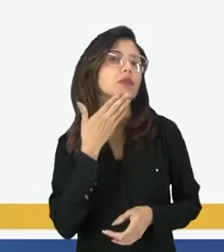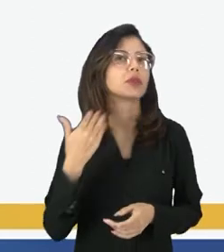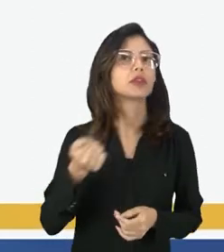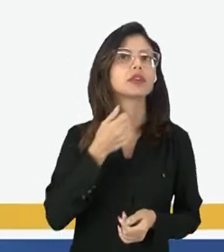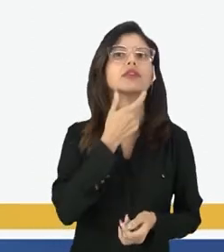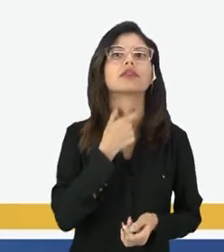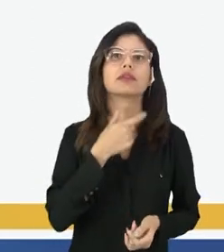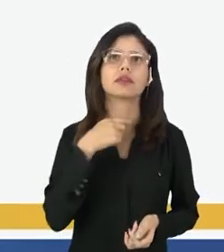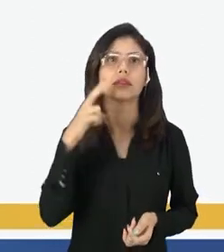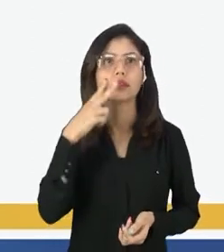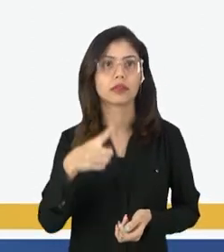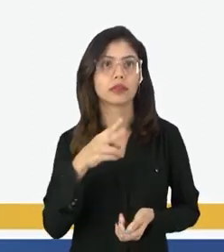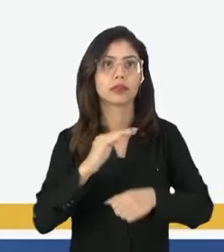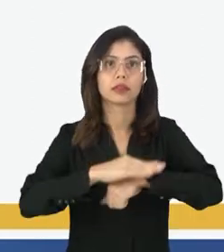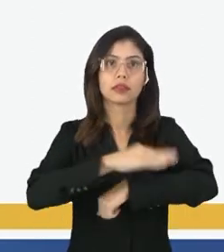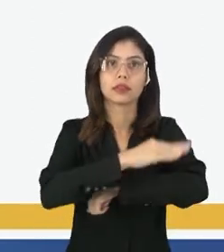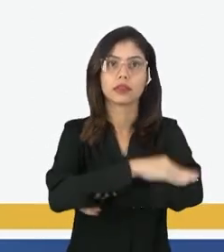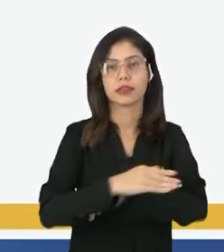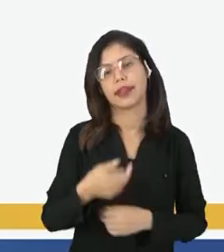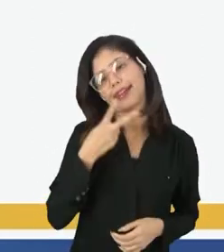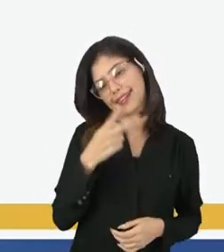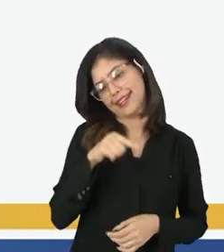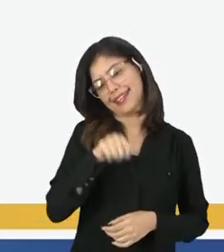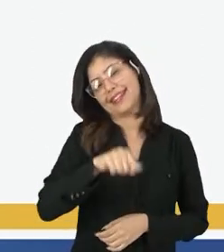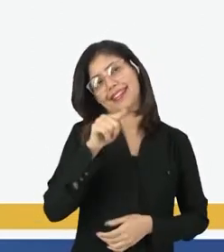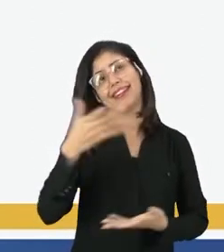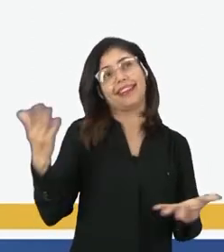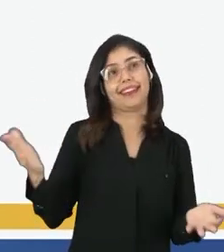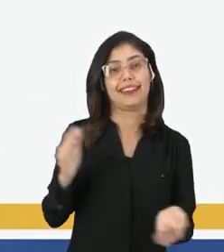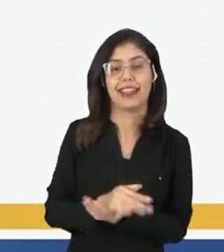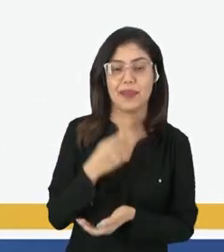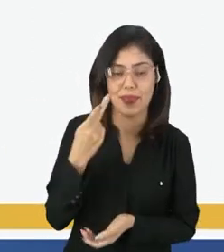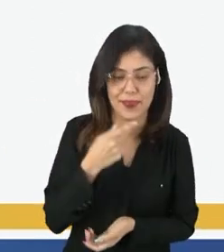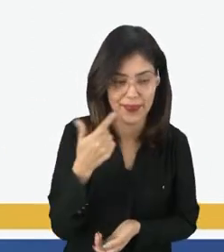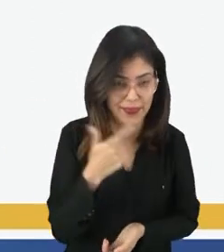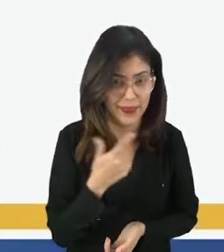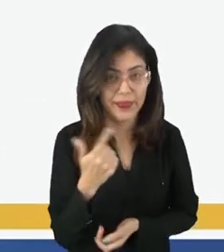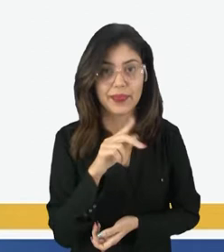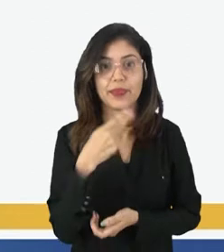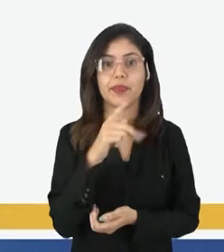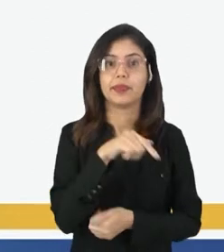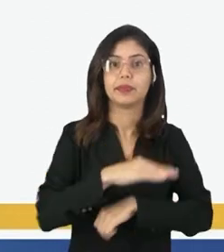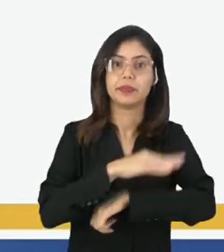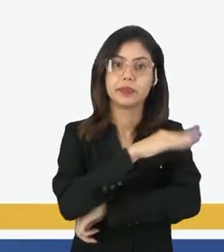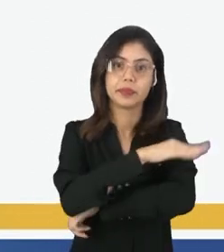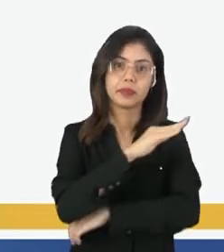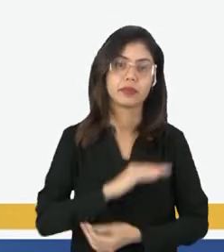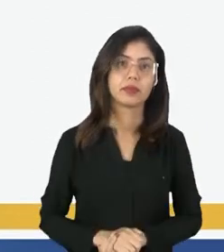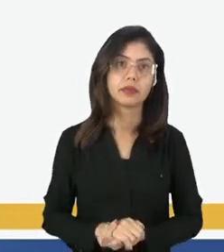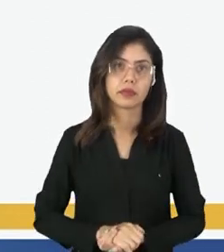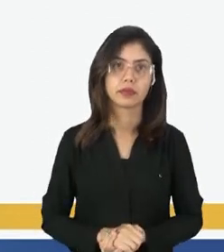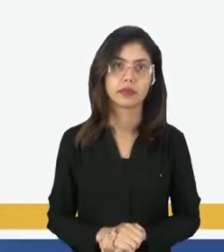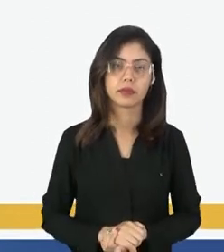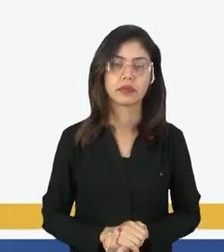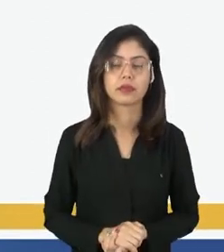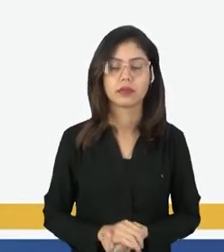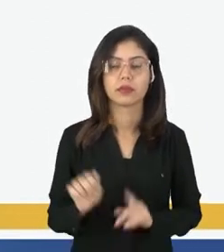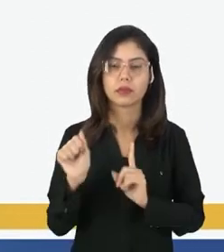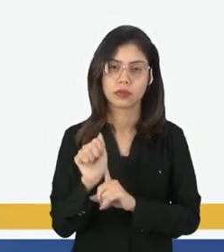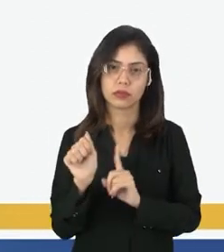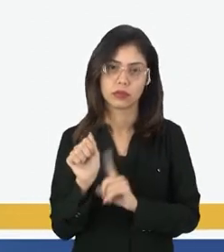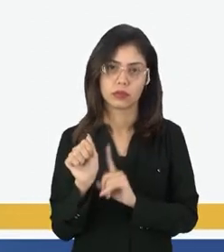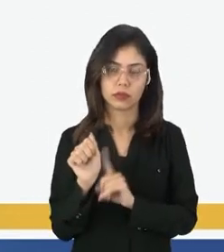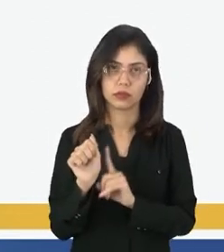garganta logo que viu o saco ela começou a zombar dele então essa é o trecho né do primeiro parágrafo do conto